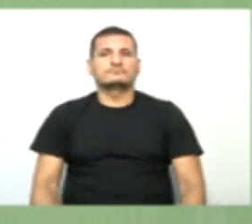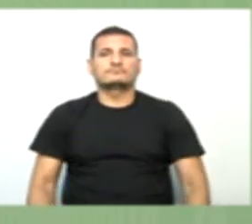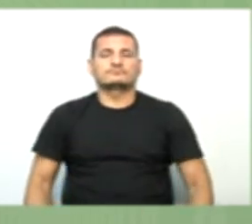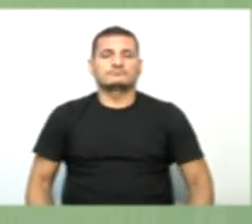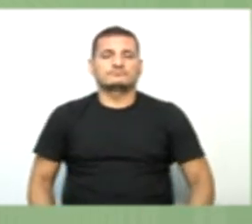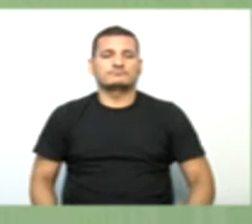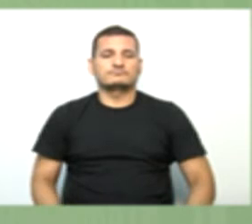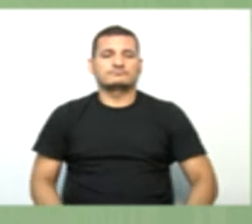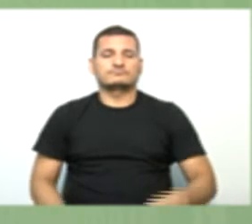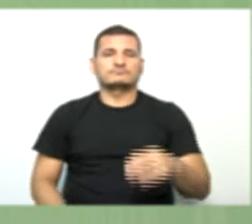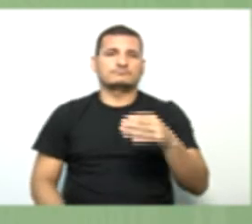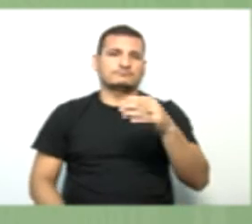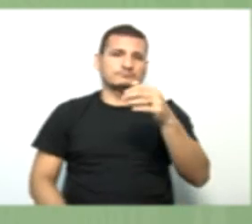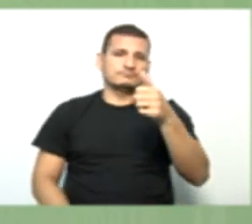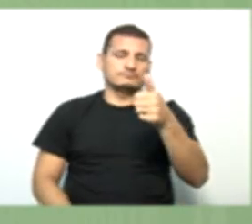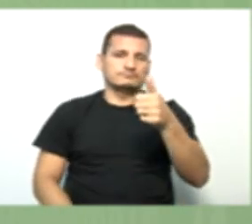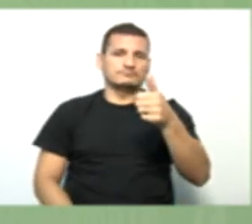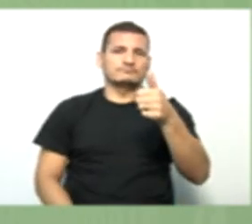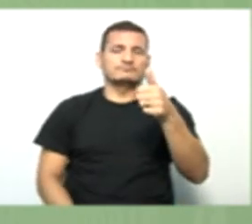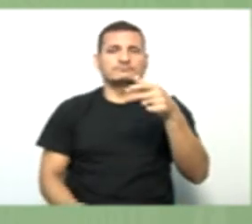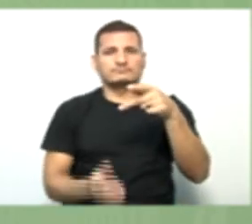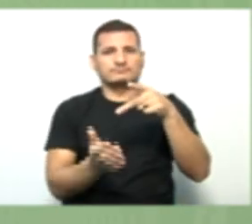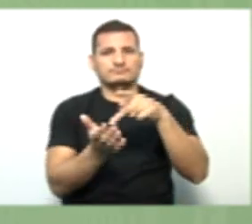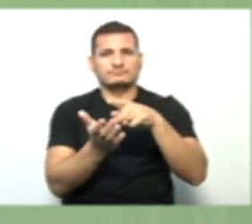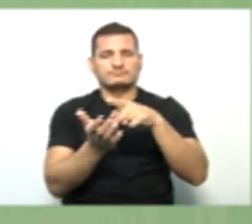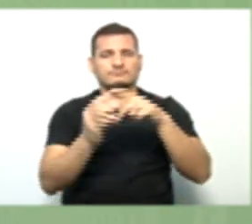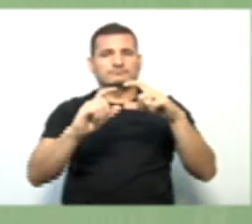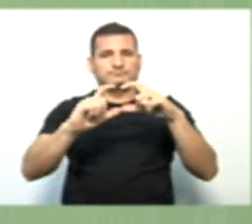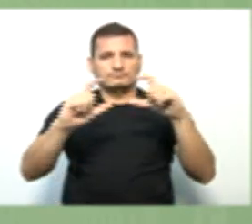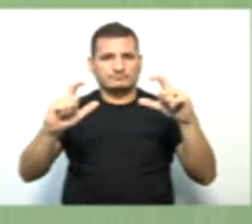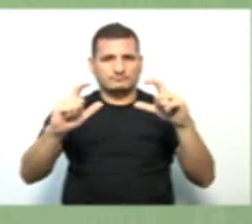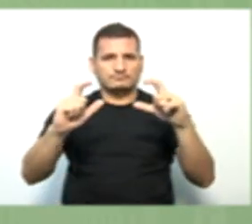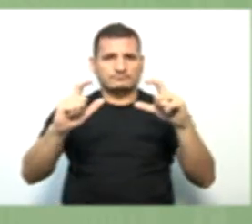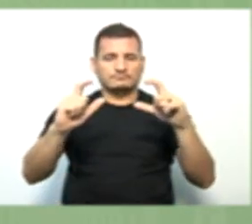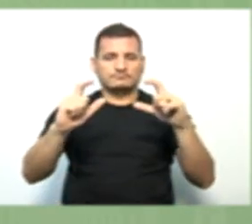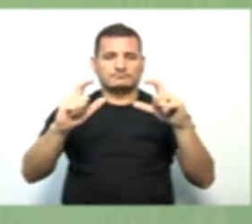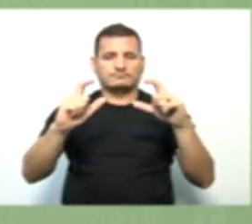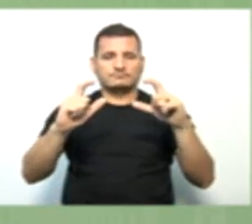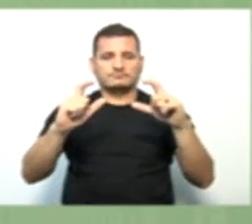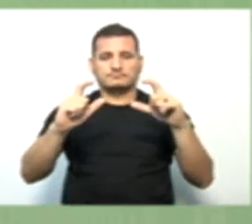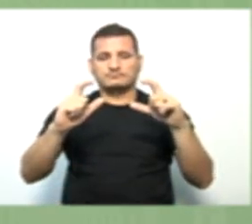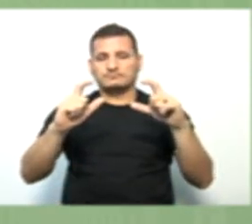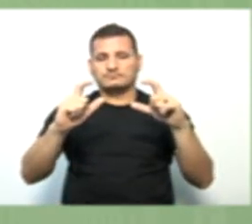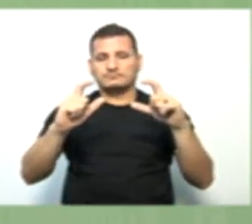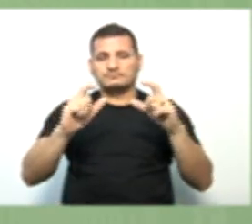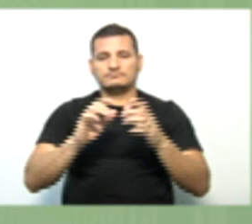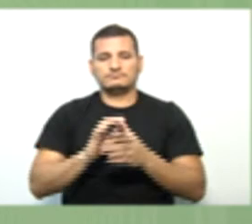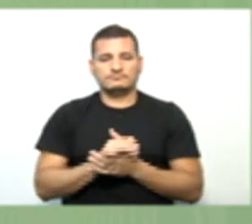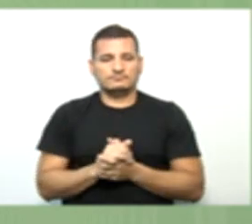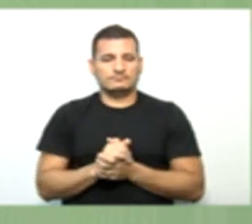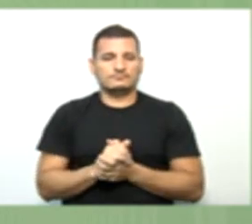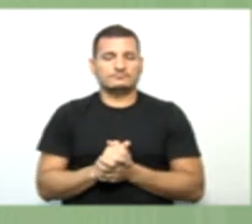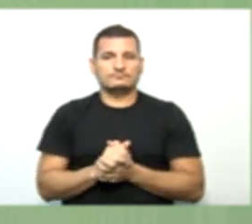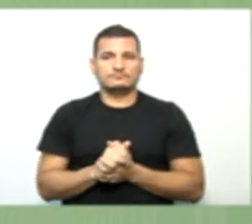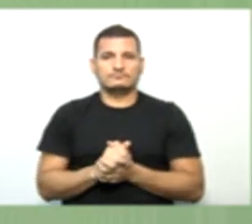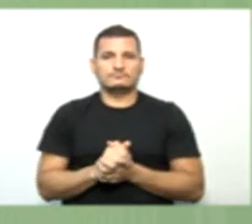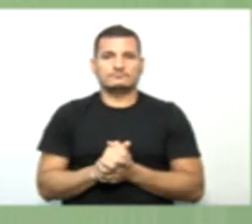E a condição que for verdadeira vai ser aquela que vai ter o seu comando executado,